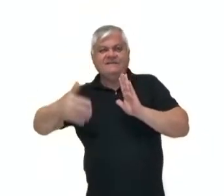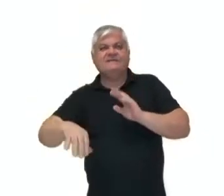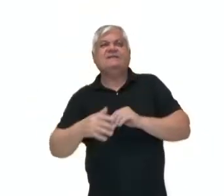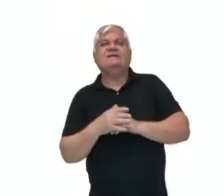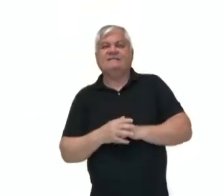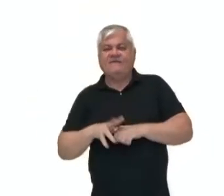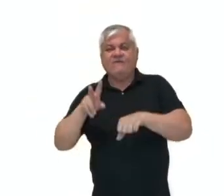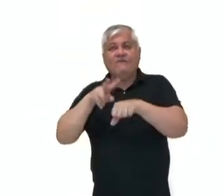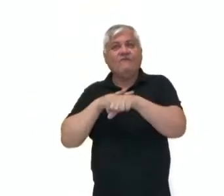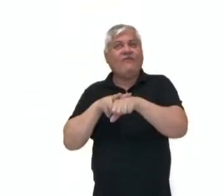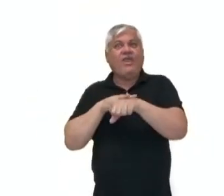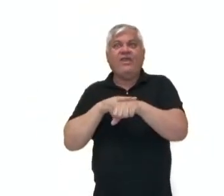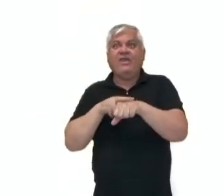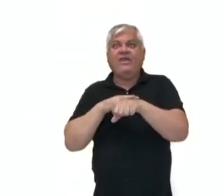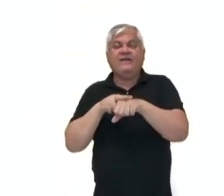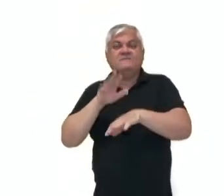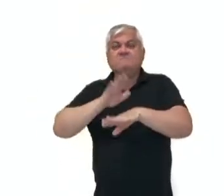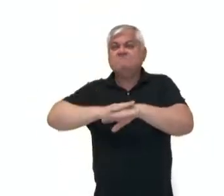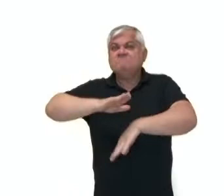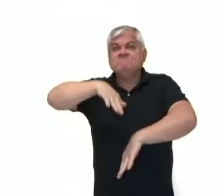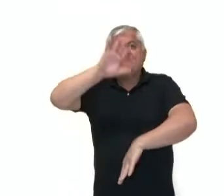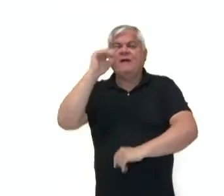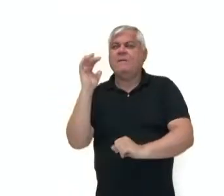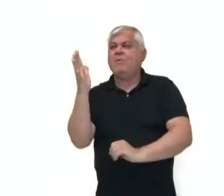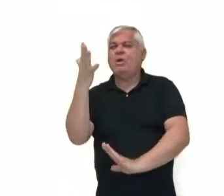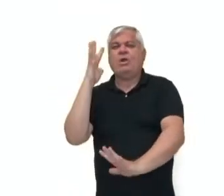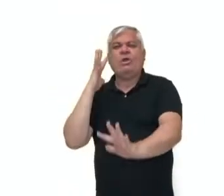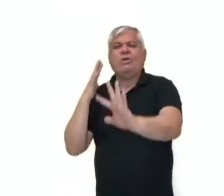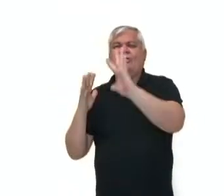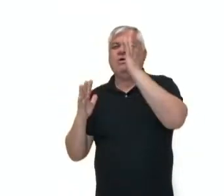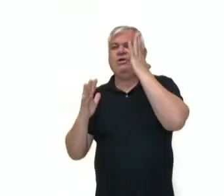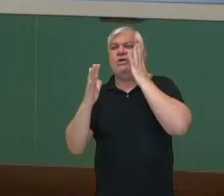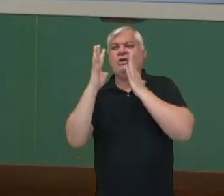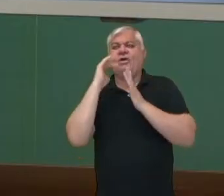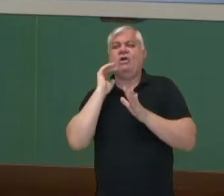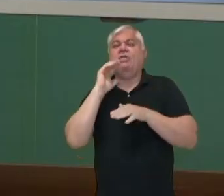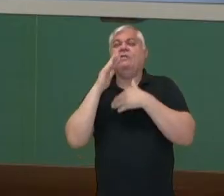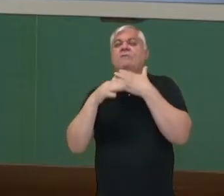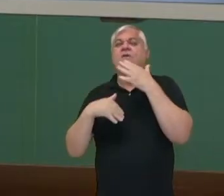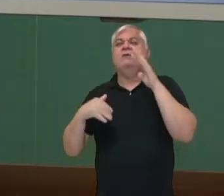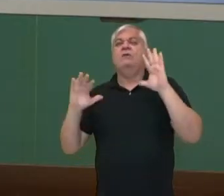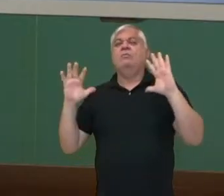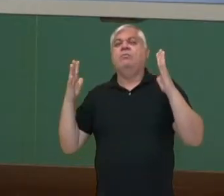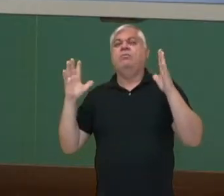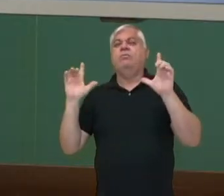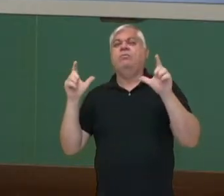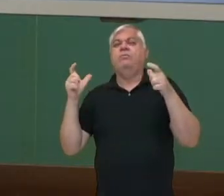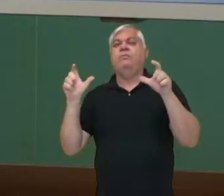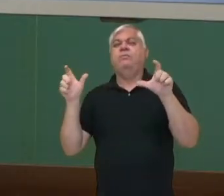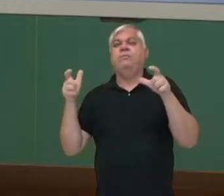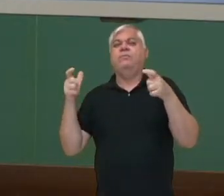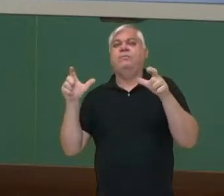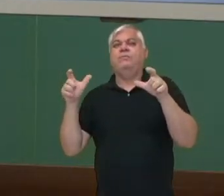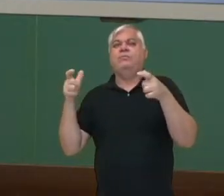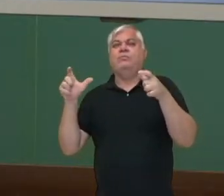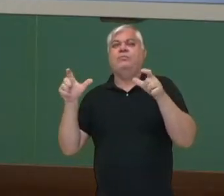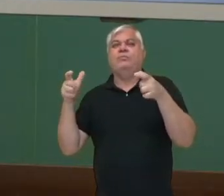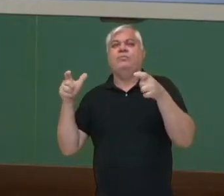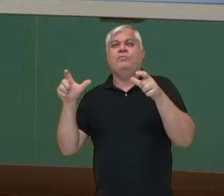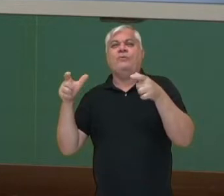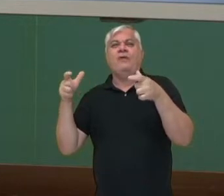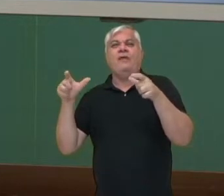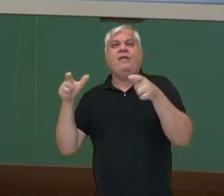A vegetação original, no primeiro mapa aqui. Depois, a gente vai vendo ela sendo reduzida